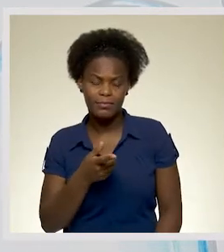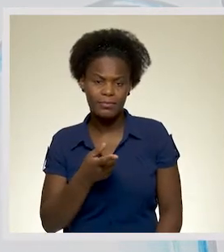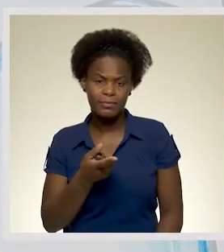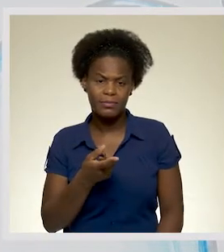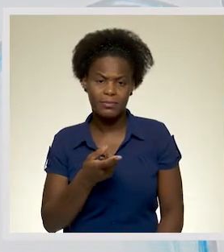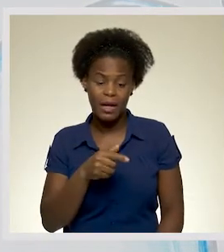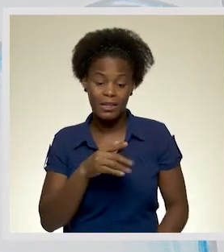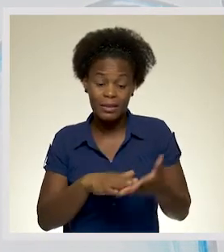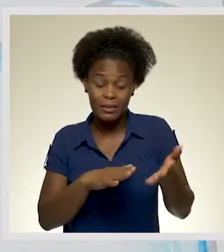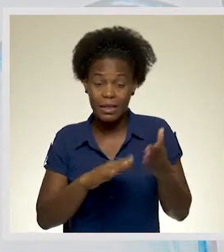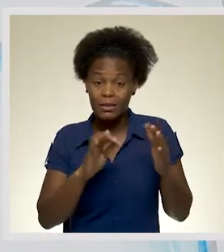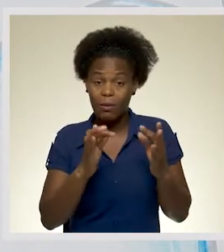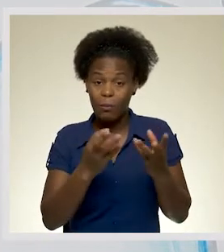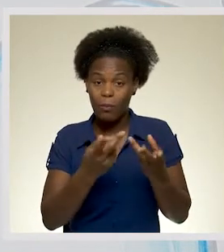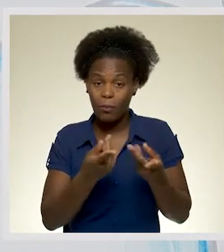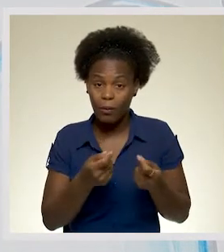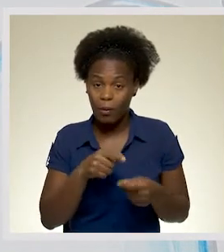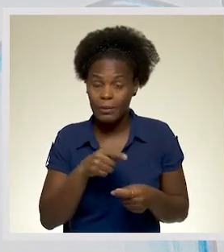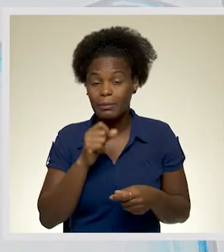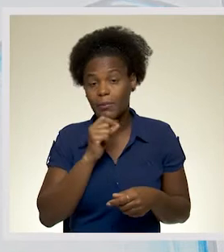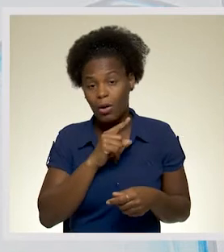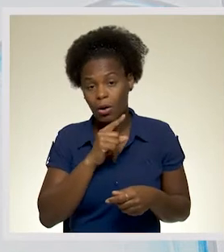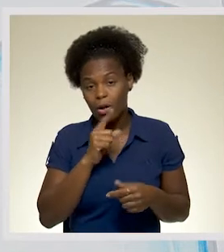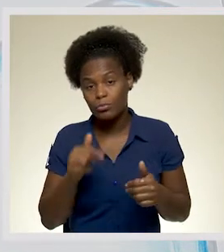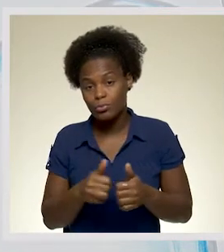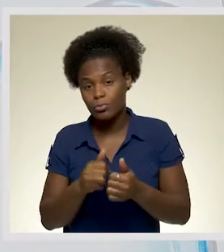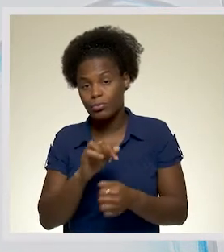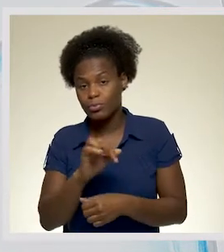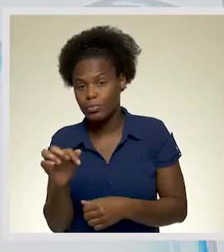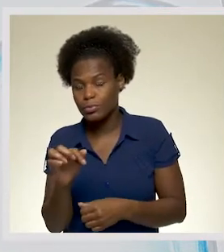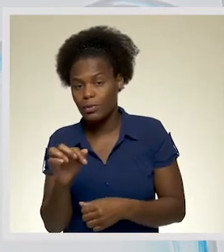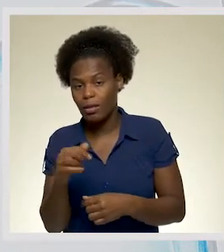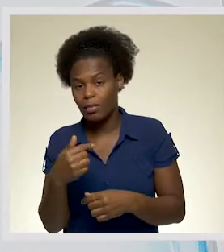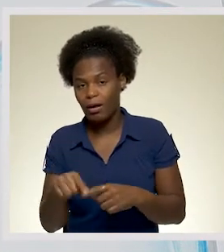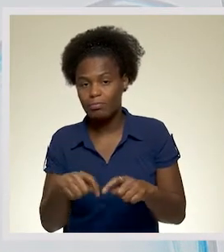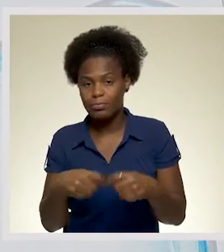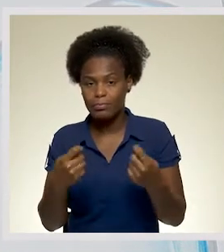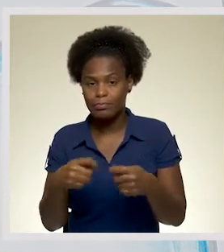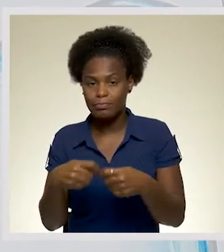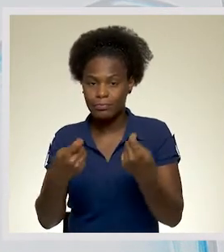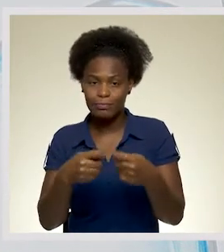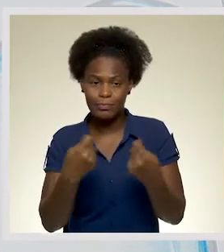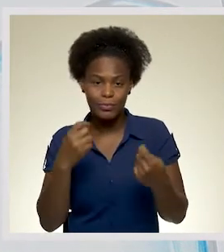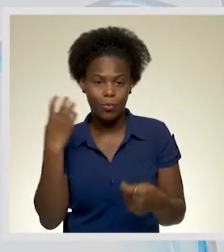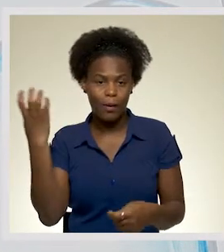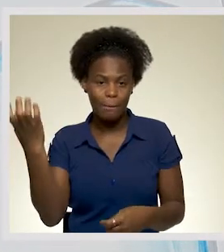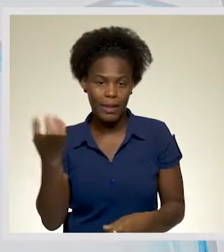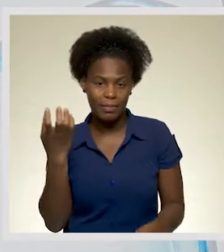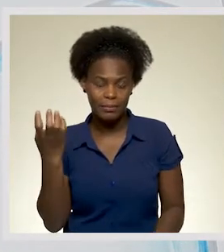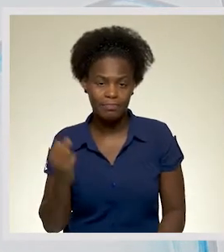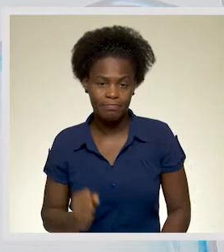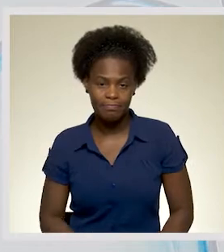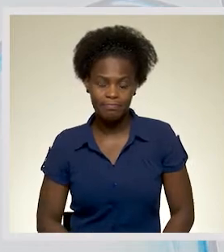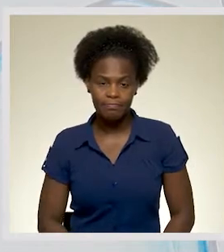esta aceleração econômica pode trazer consigo a degradação do nosso meio